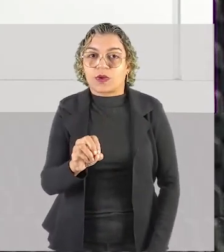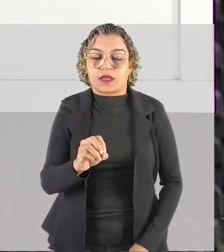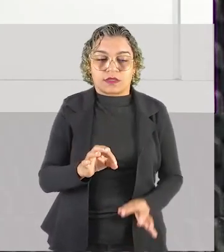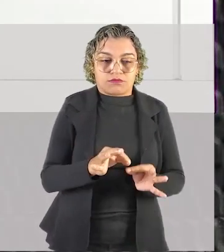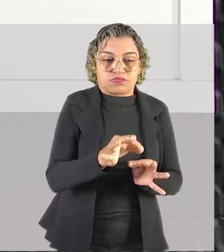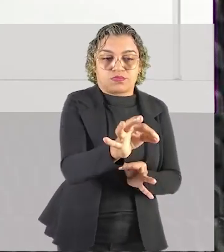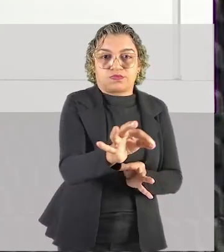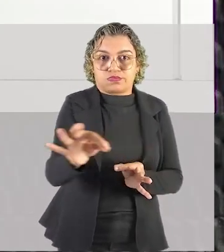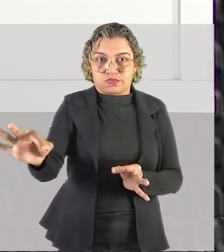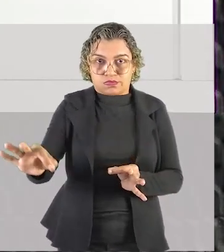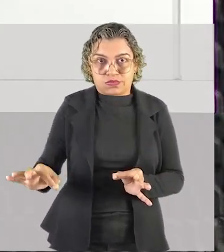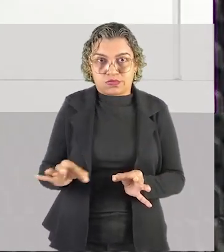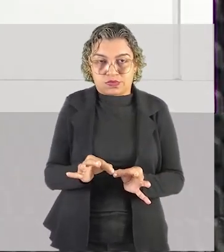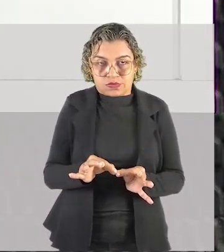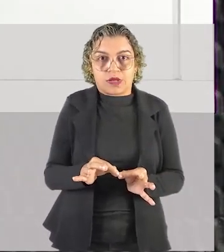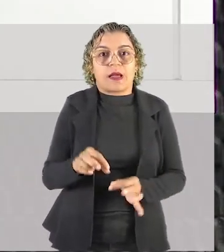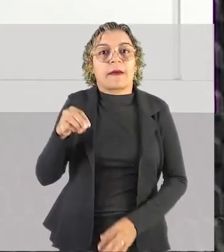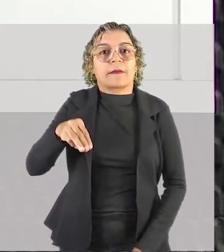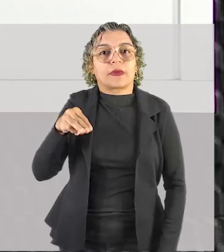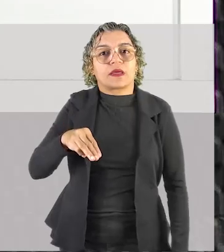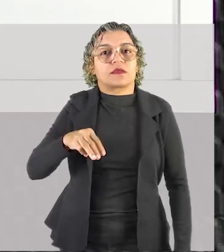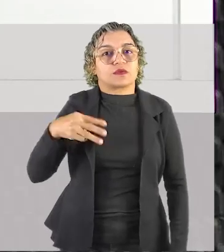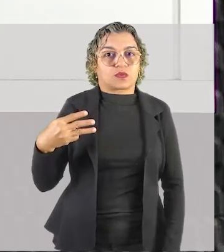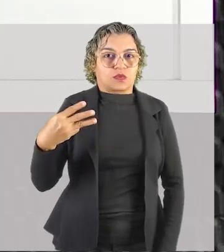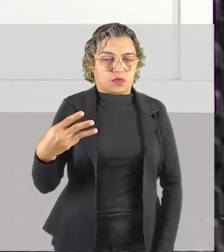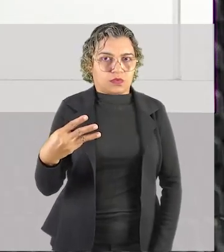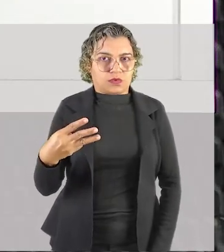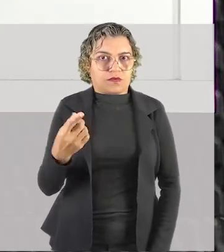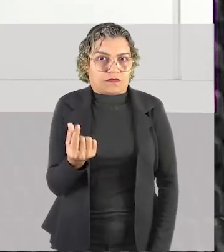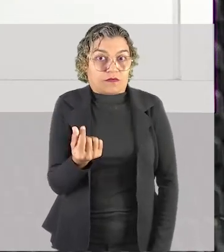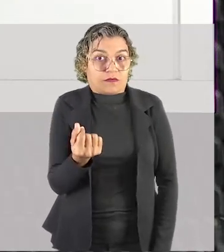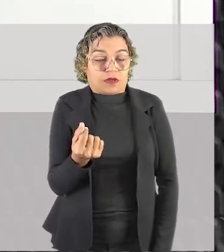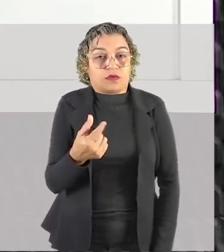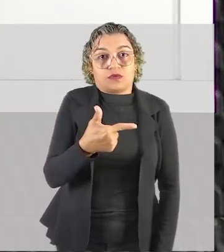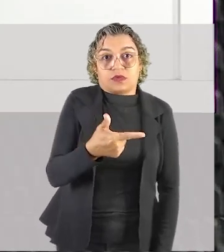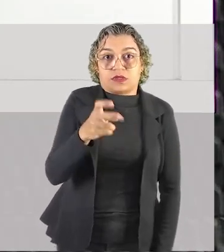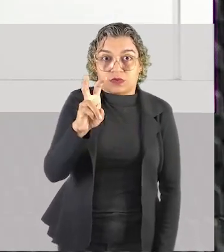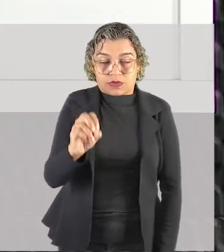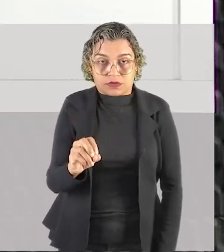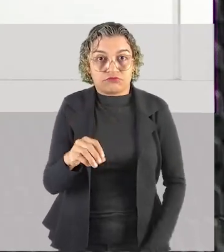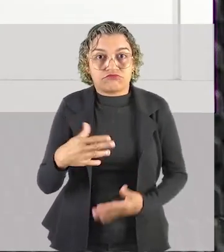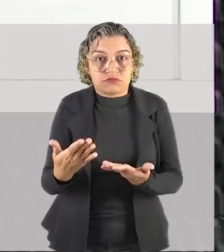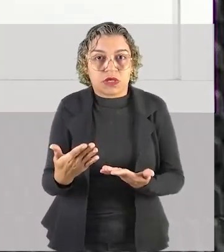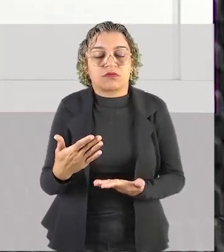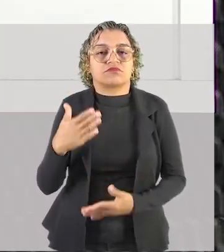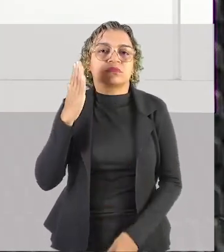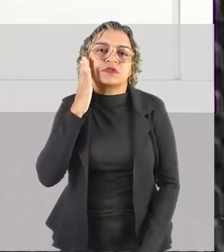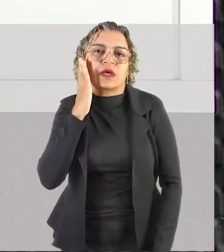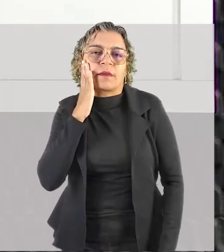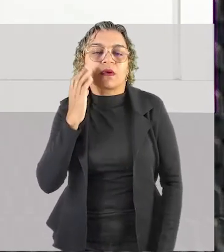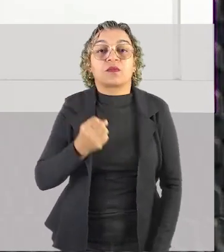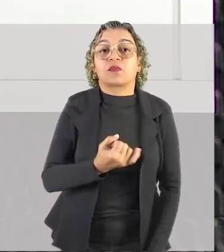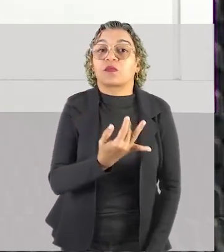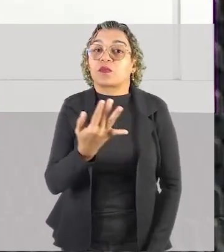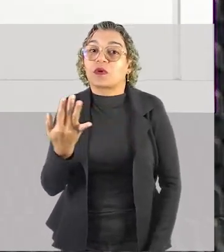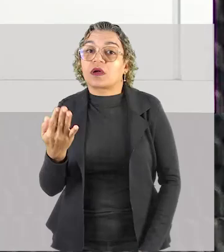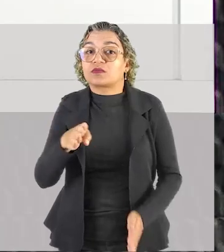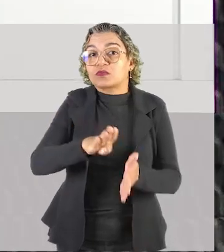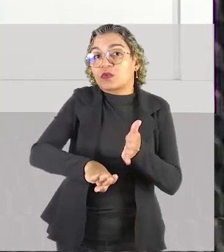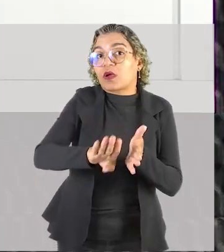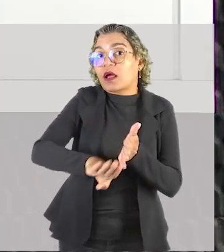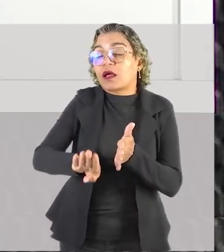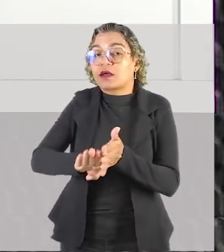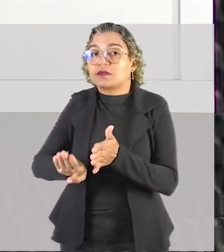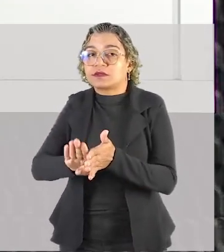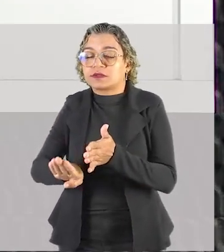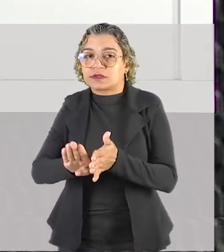cúbico representa, custa R$ 250. Então, para eu saber quanto é que ele vai gastar só com